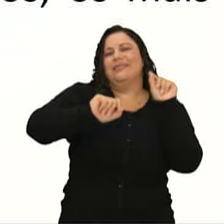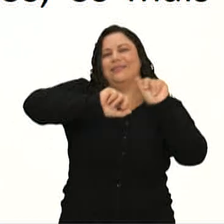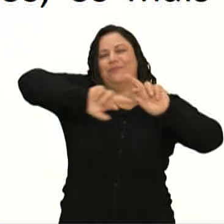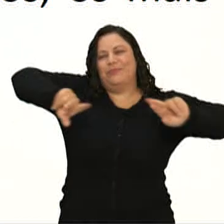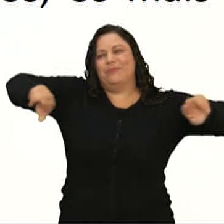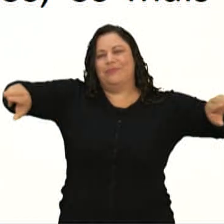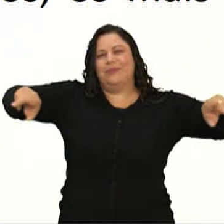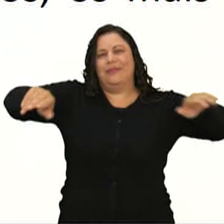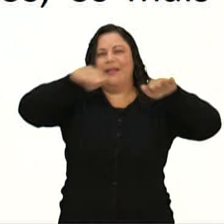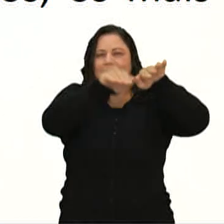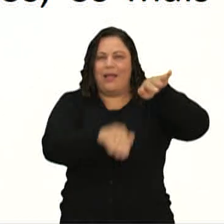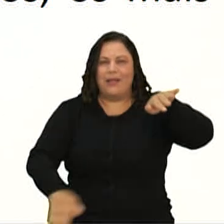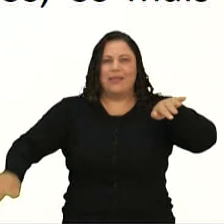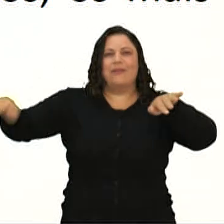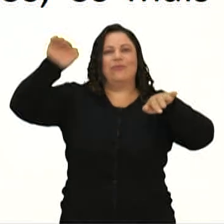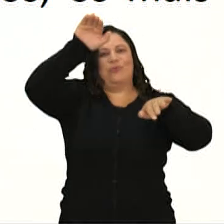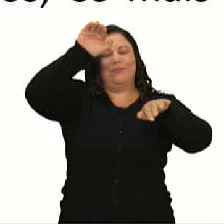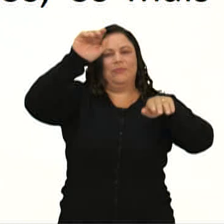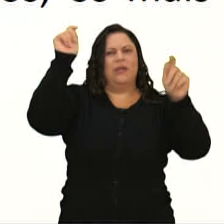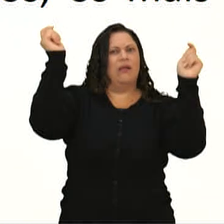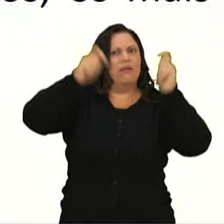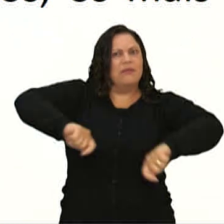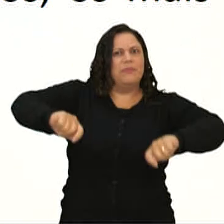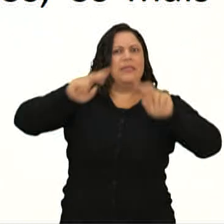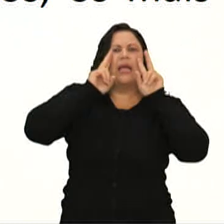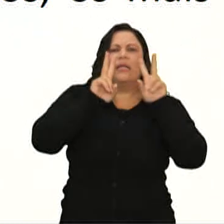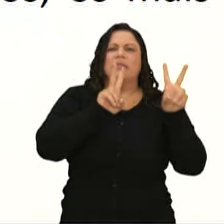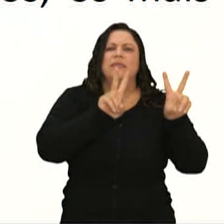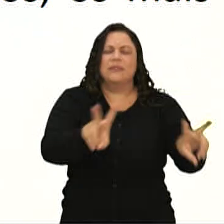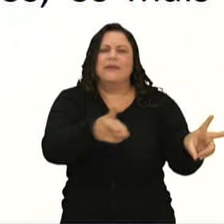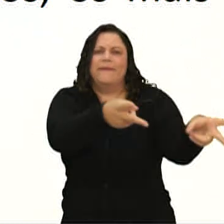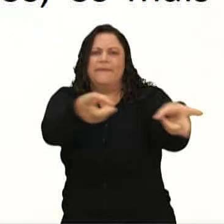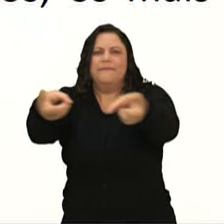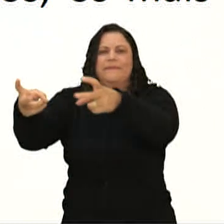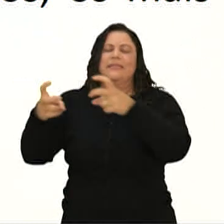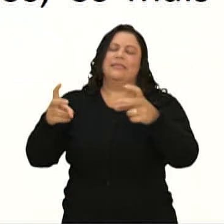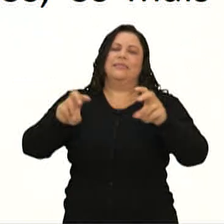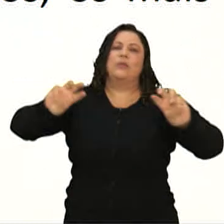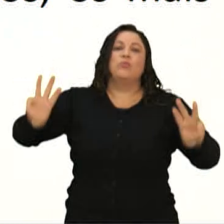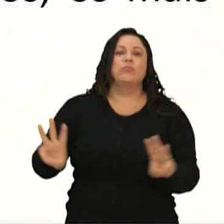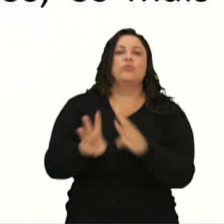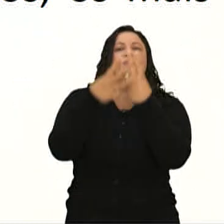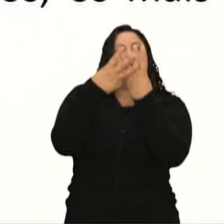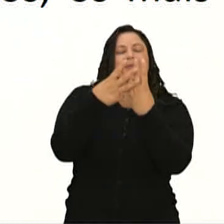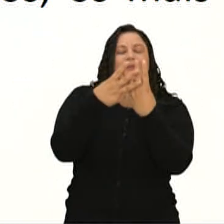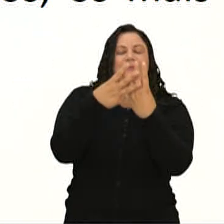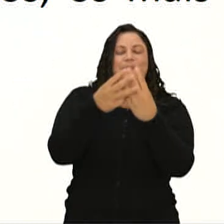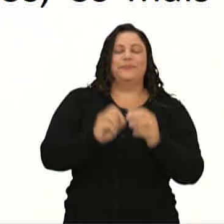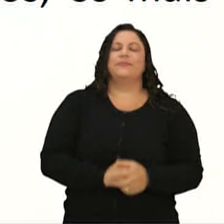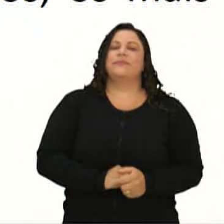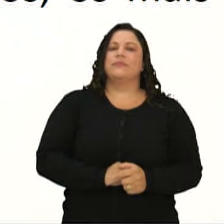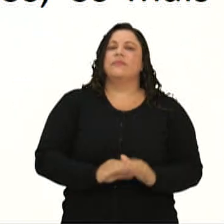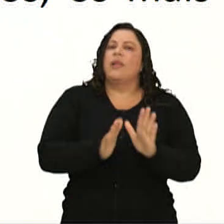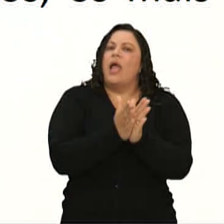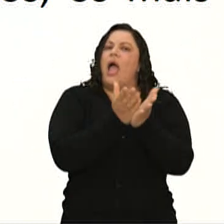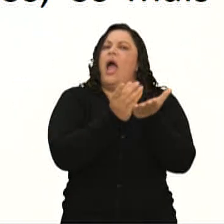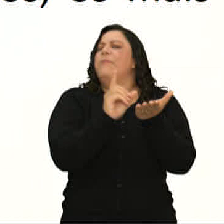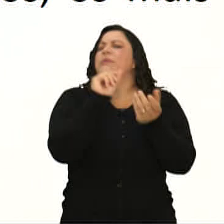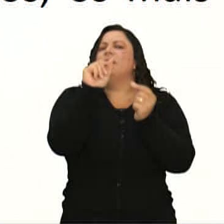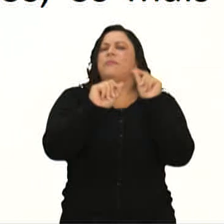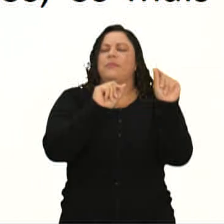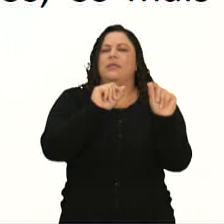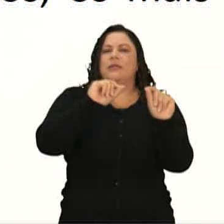moralidade também foi fundamentada na visão judaica. Na Bíblia hebraica dos judeus, a Torá, que contém